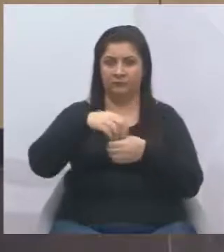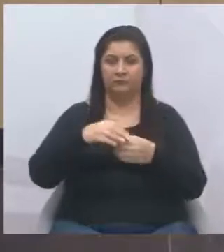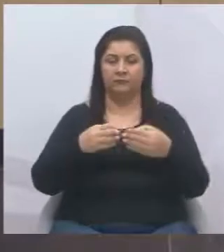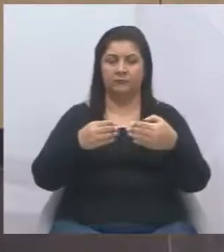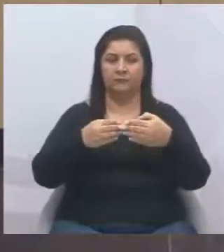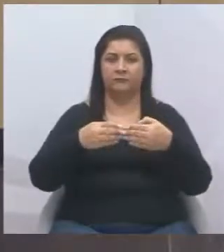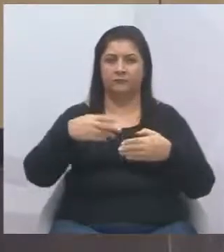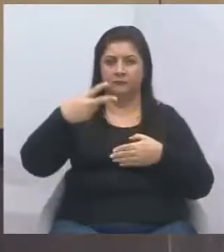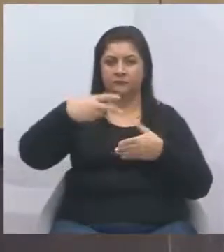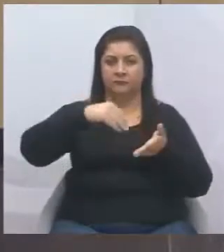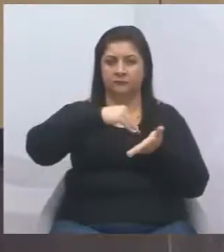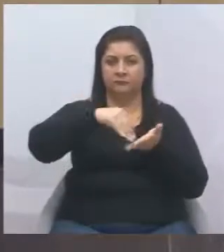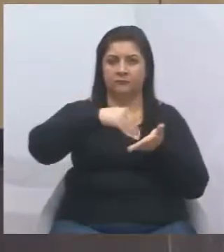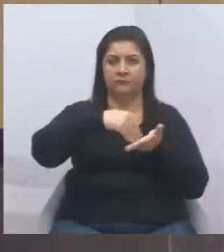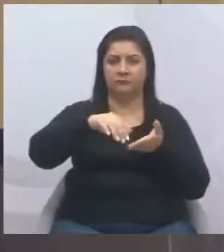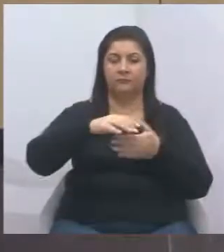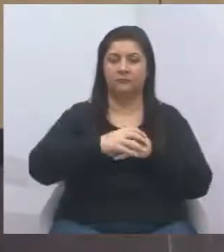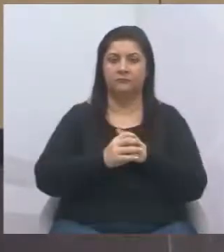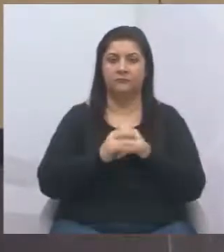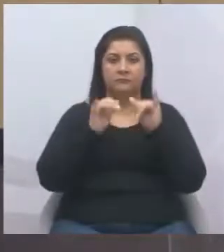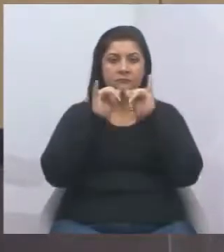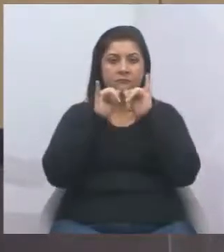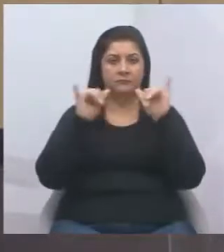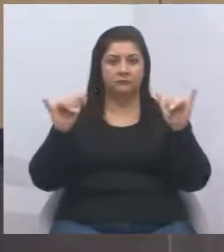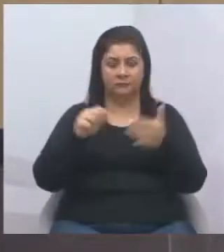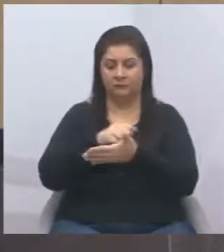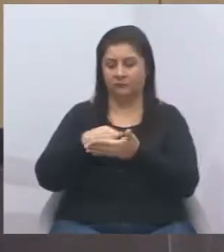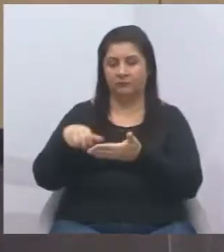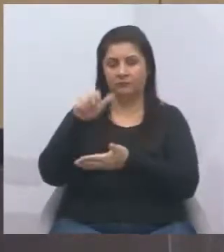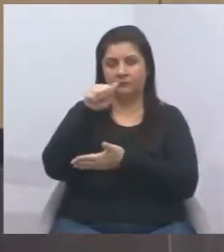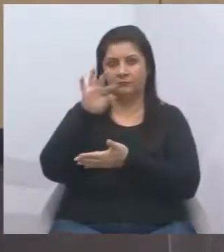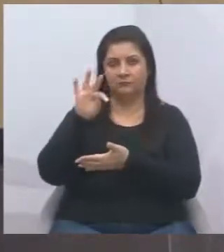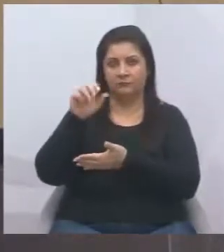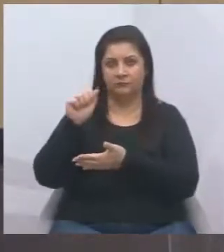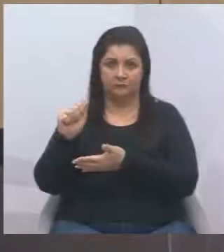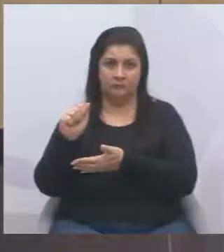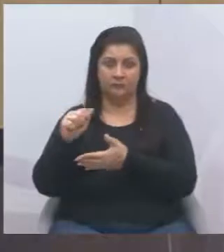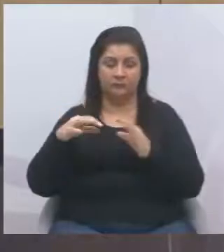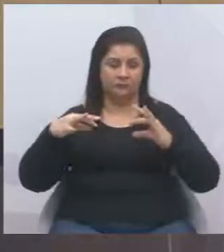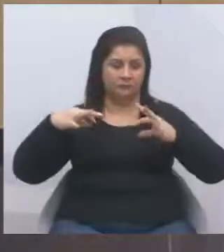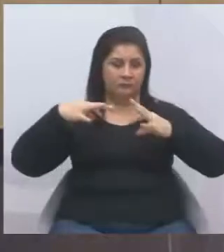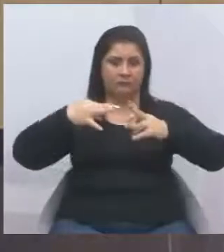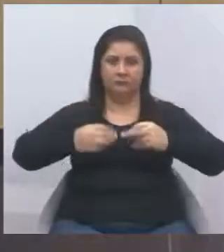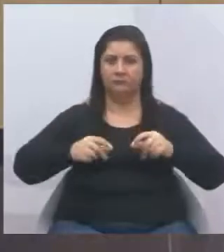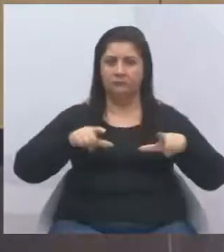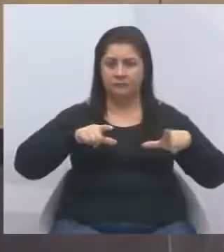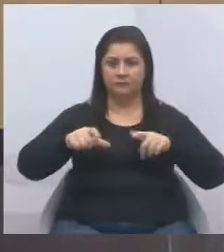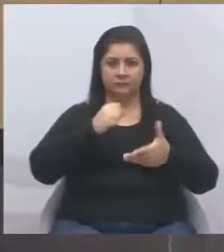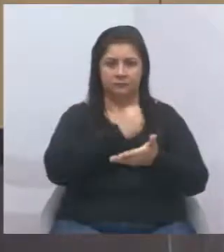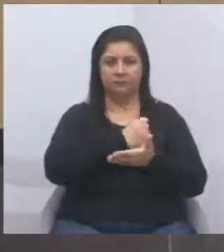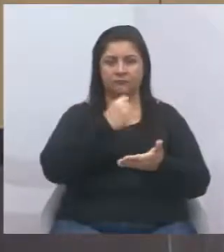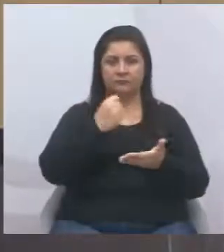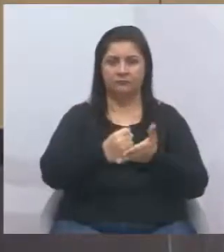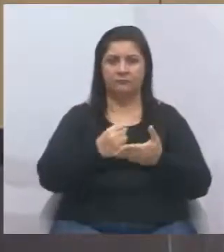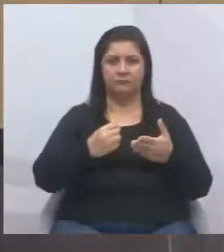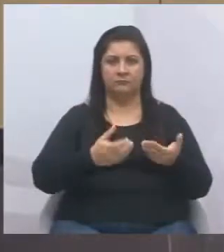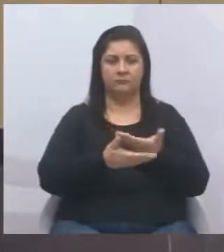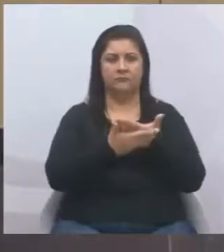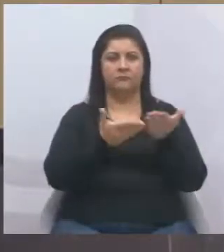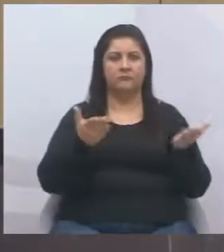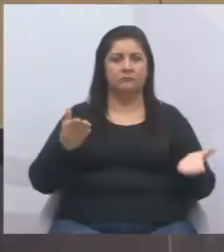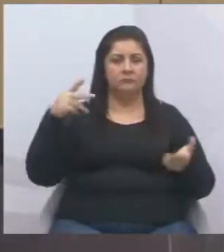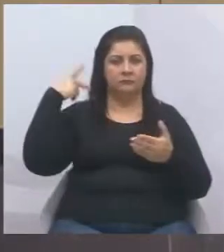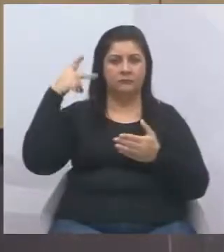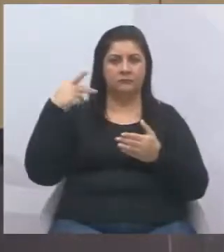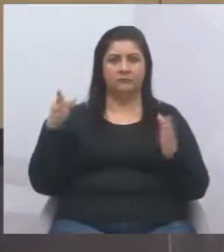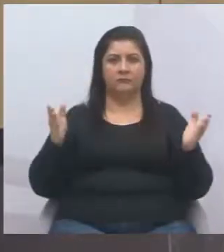secretário que anuncie para que fique registrado em nossa ata eletrônica o total de trabalhos protocolados pelos senhores vereadores para